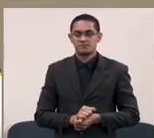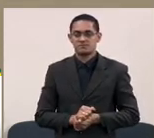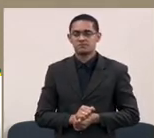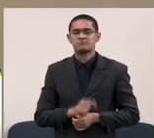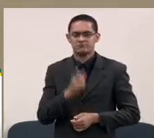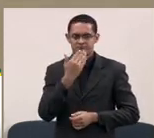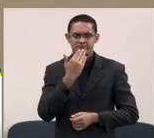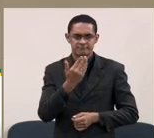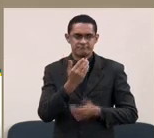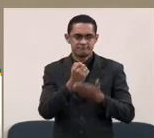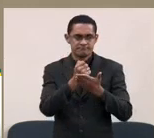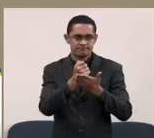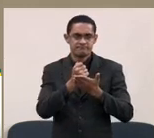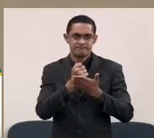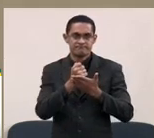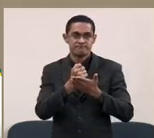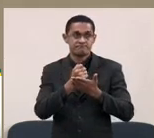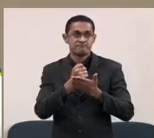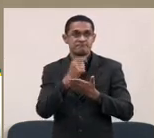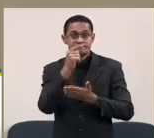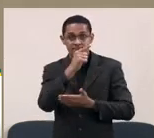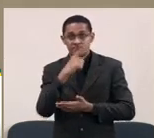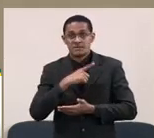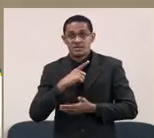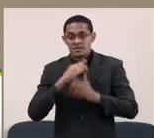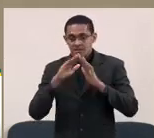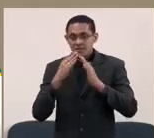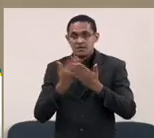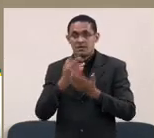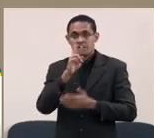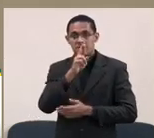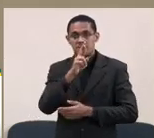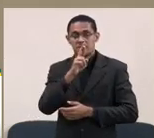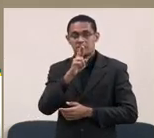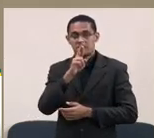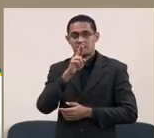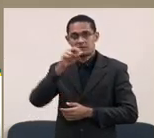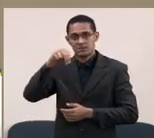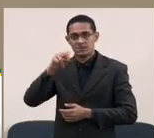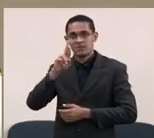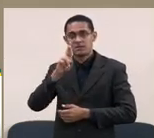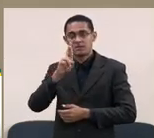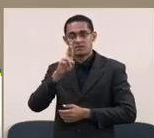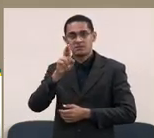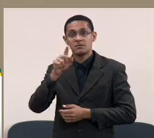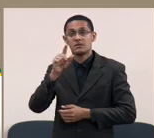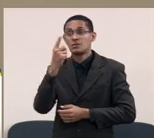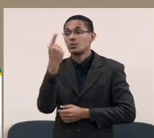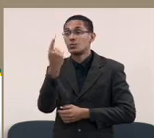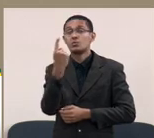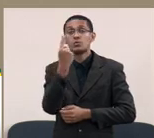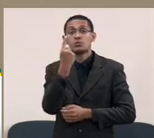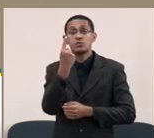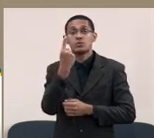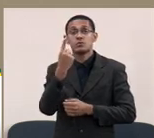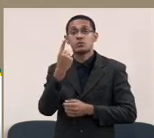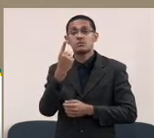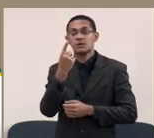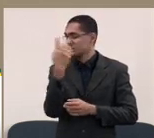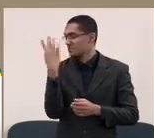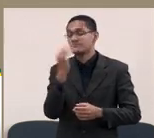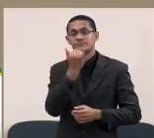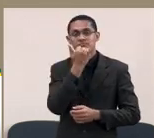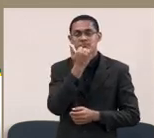nós estamos fazendo um bazar lá no Raimundo Nonato para que 2 fonoaudiólogas possam ir fazer um curso de excelência